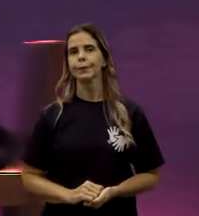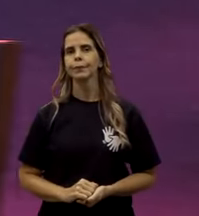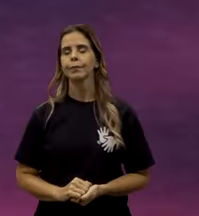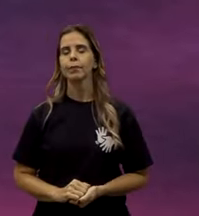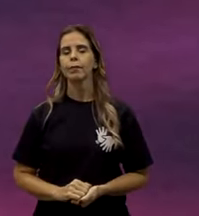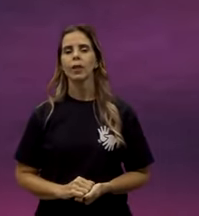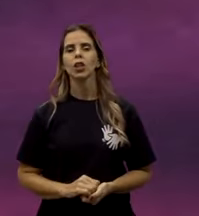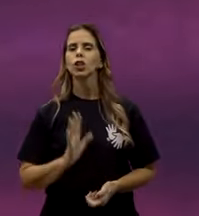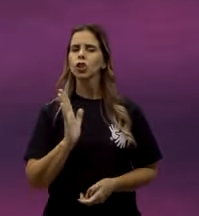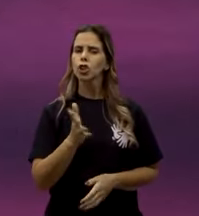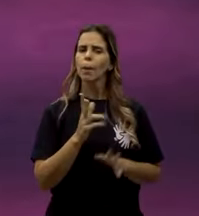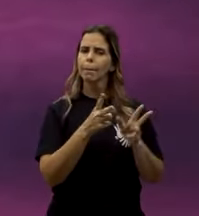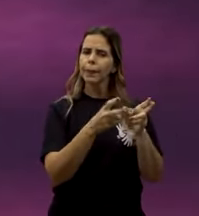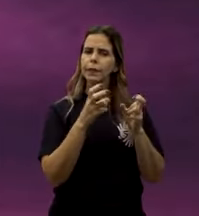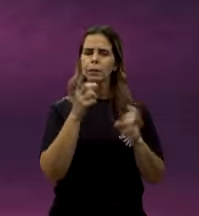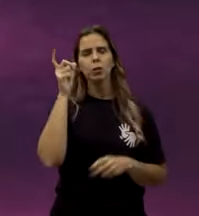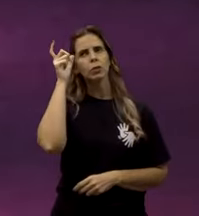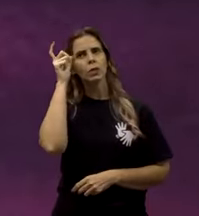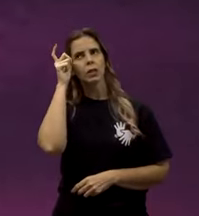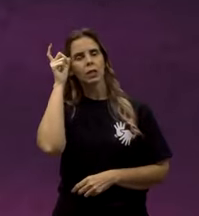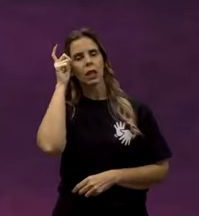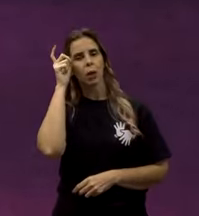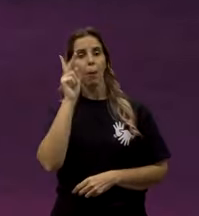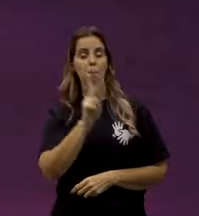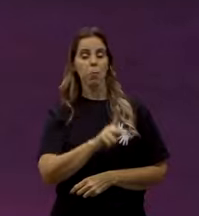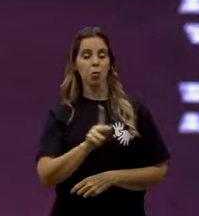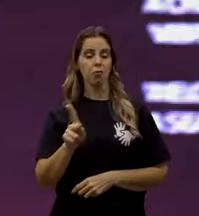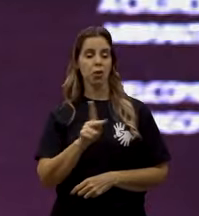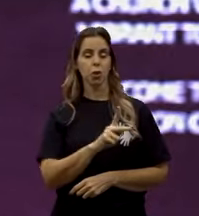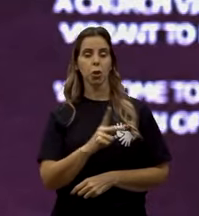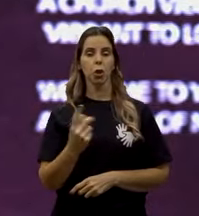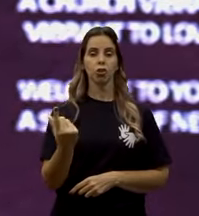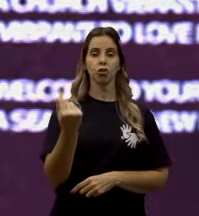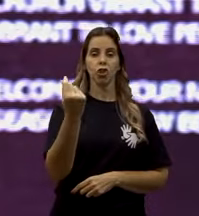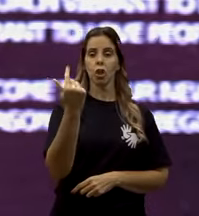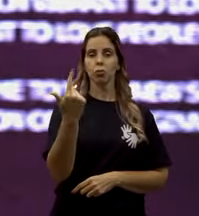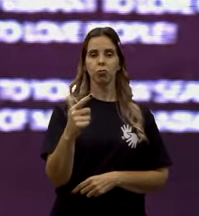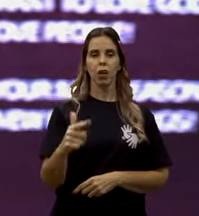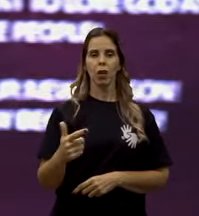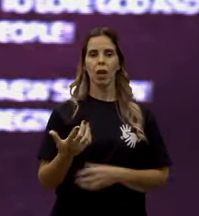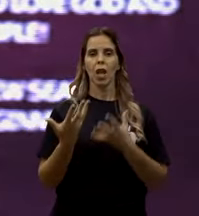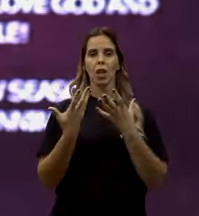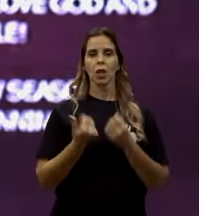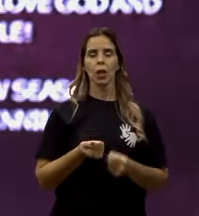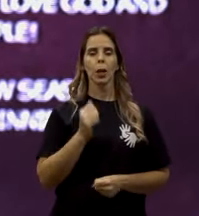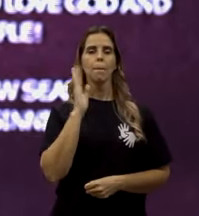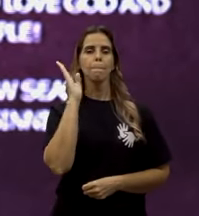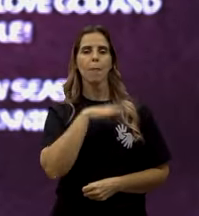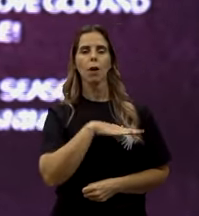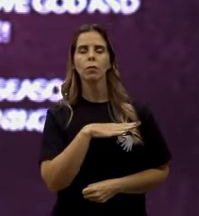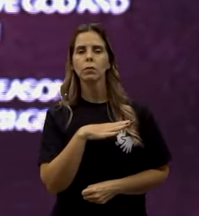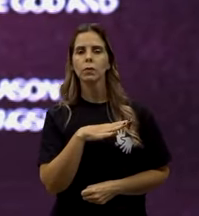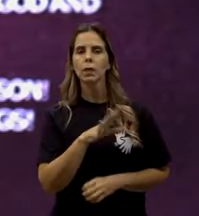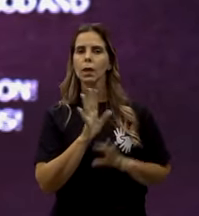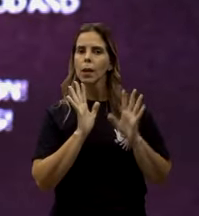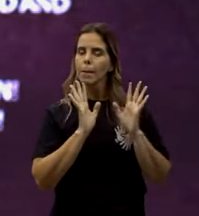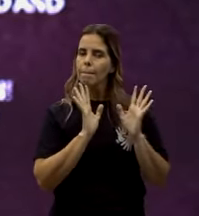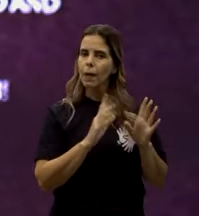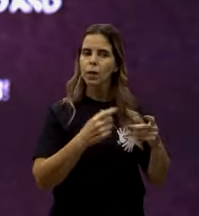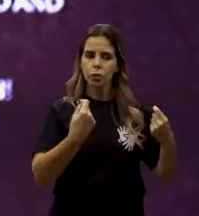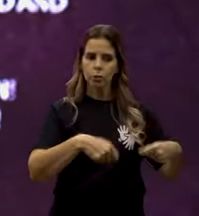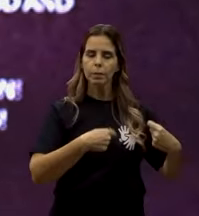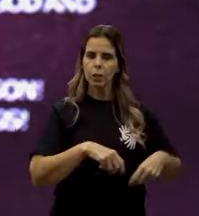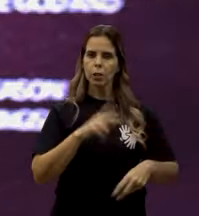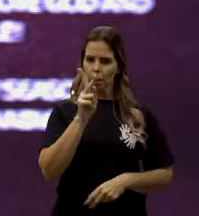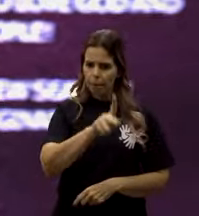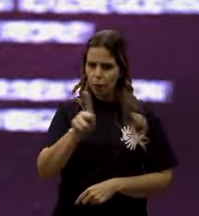você já reparou como Satanás dos últimos anos falou ó professor não ganha dinheiro Professor só ganha mal Professor ah pastor Mas é verdade mas tá na hora de levantar professores cheio